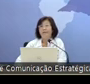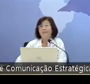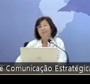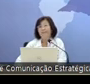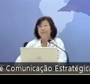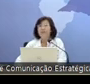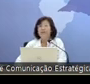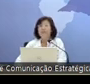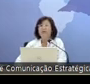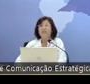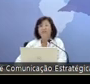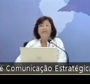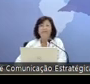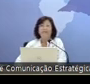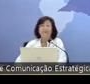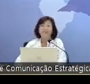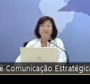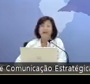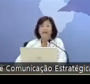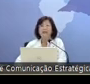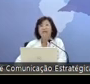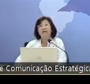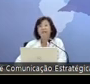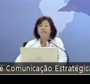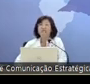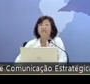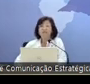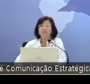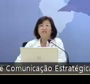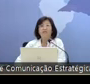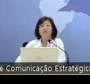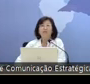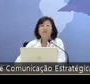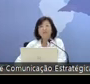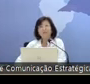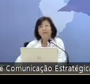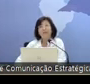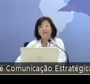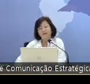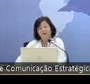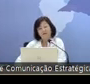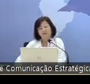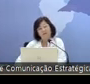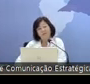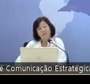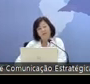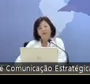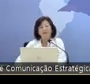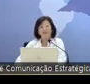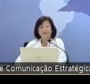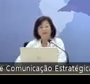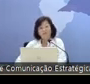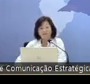essa tragédia tá de criança infectada é muito triste isso espero que a gente